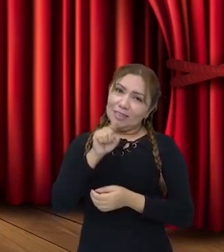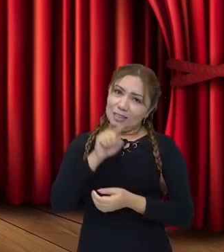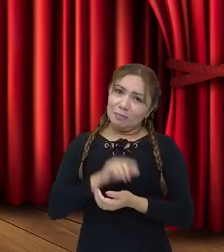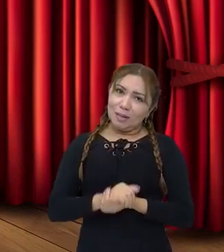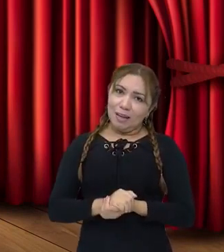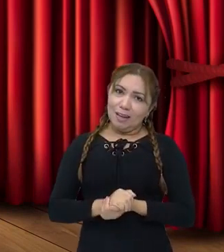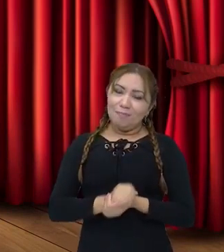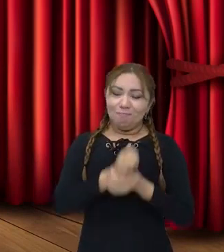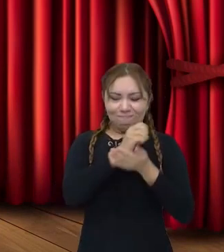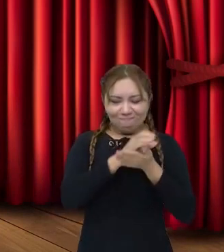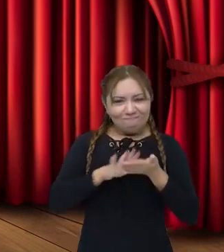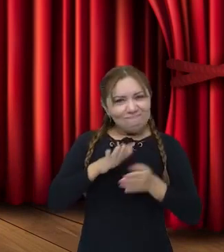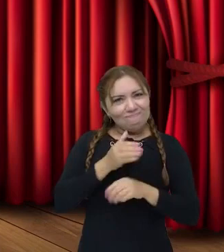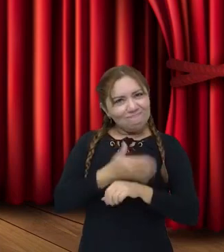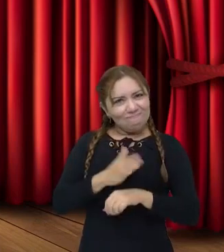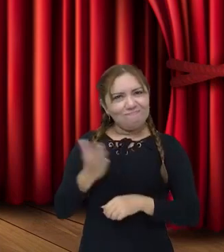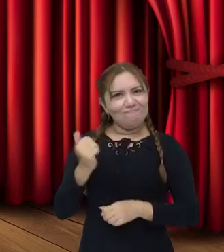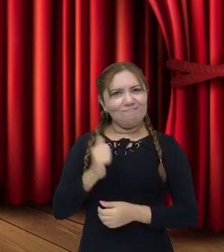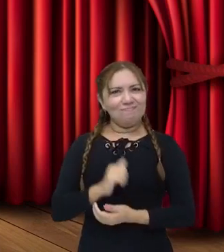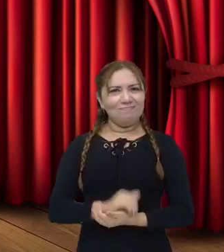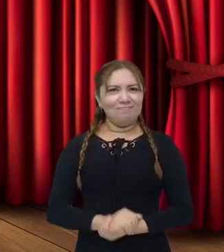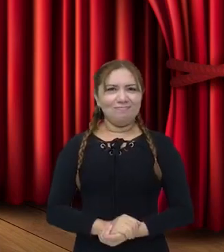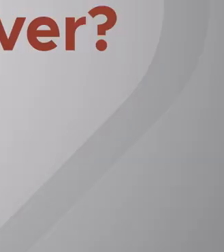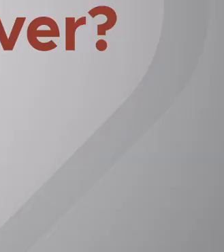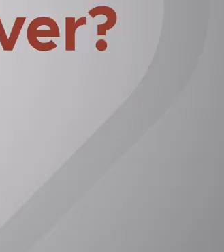nosso exercitando. Vamos lá?